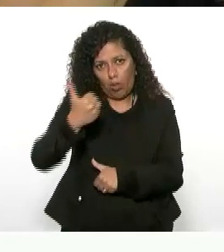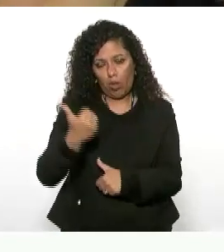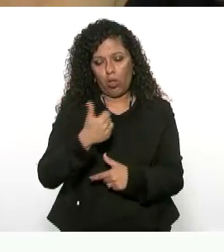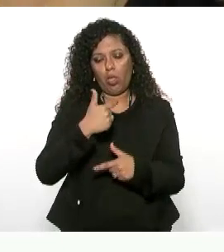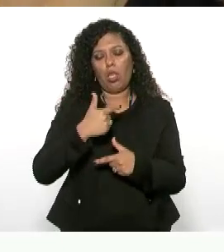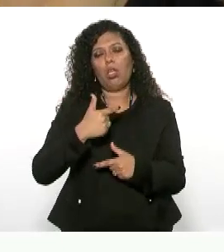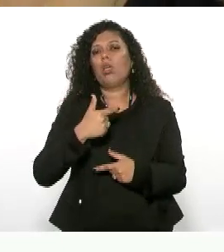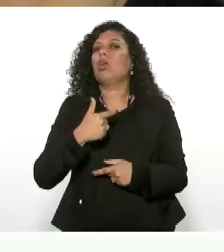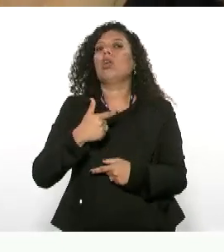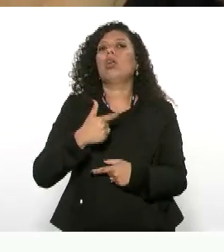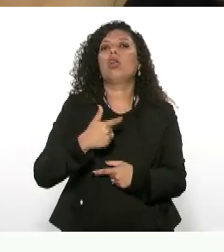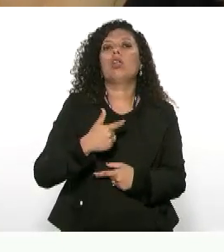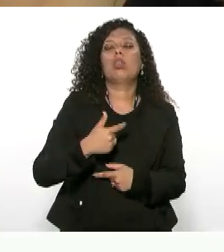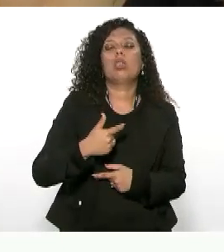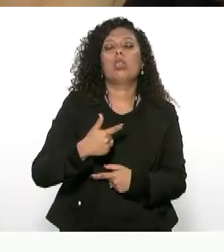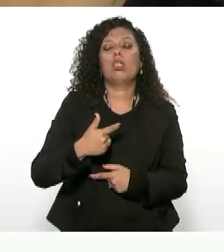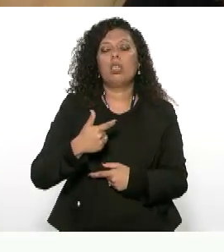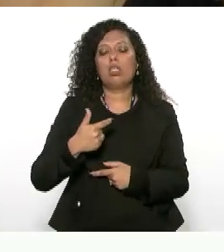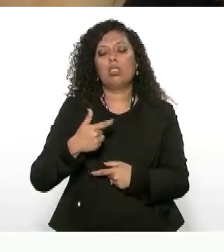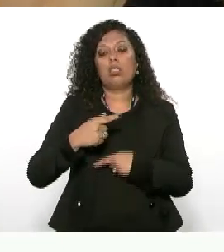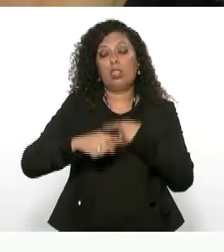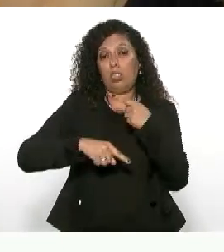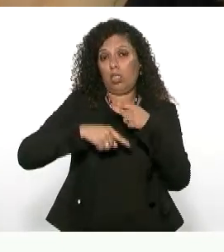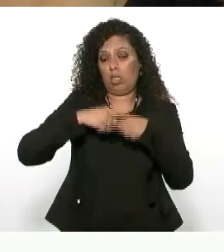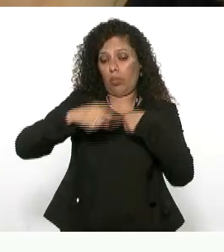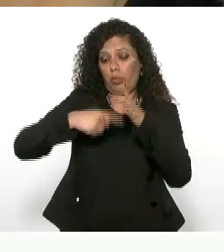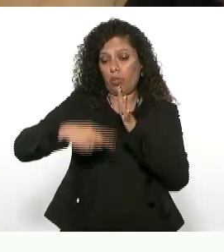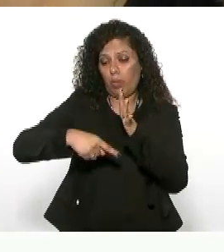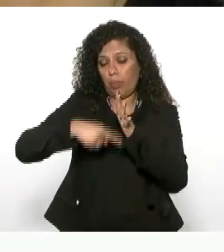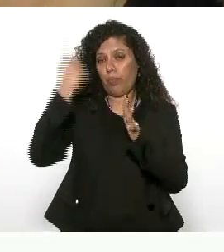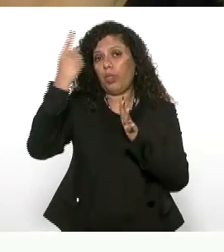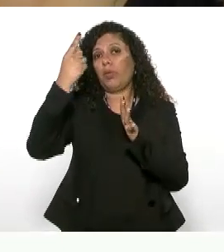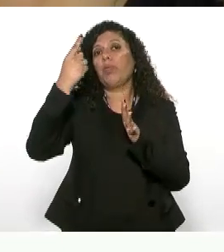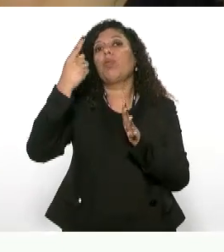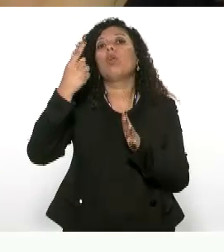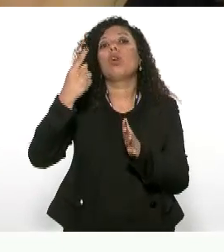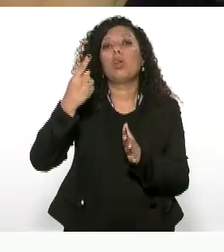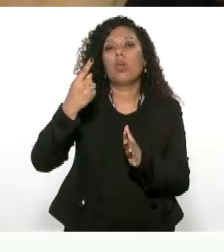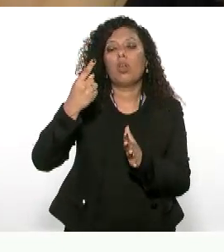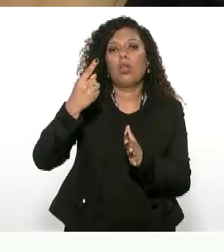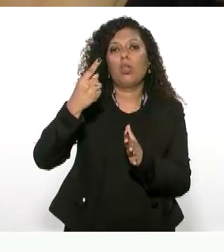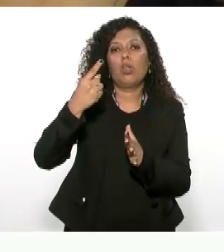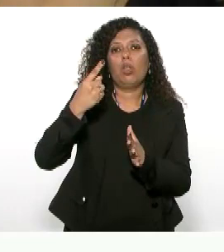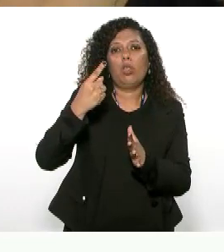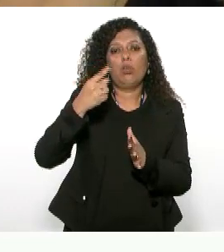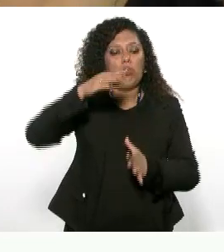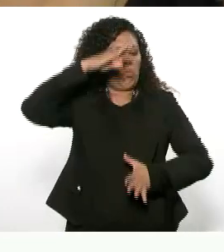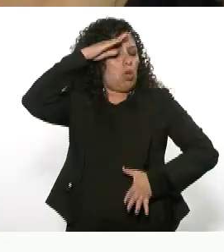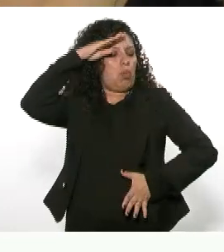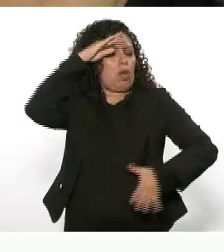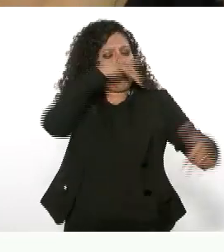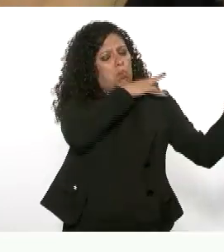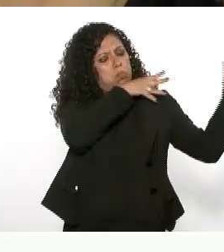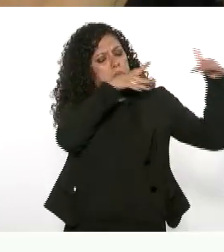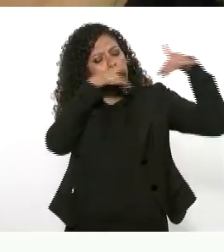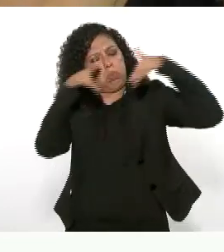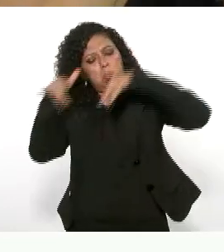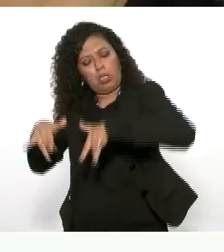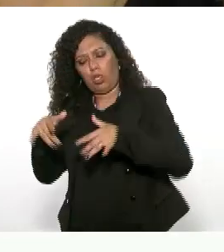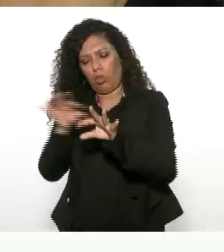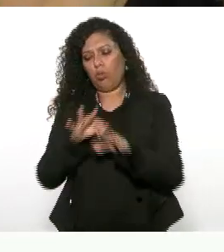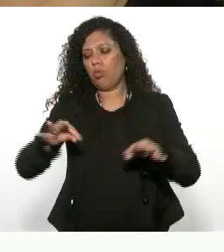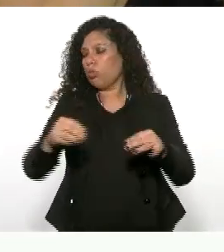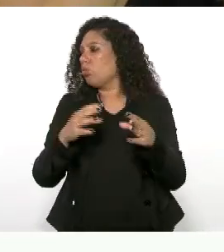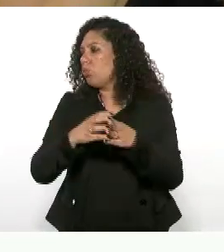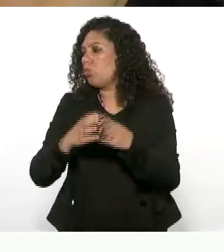tão tensa que foi sofrer uma intervenção, a primeira, depois da Constituição Federal, é que as instituições precisam se reunir. Todas